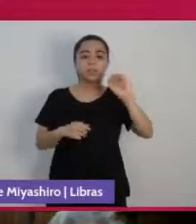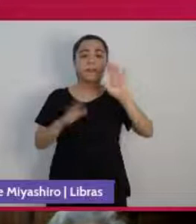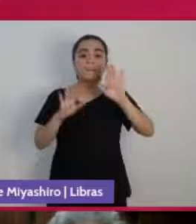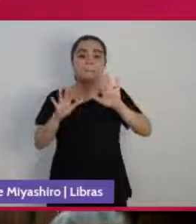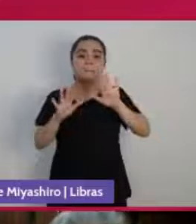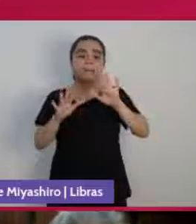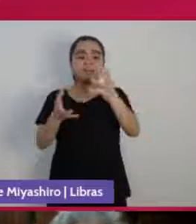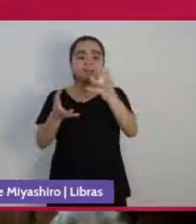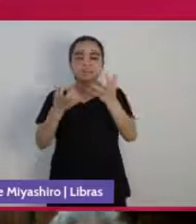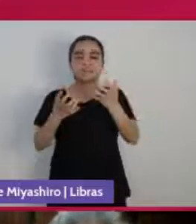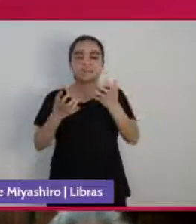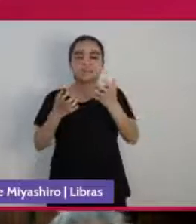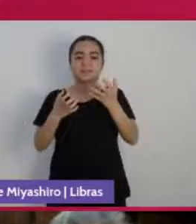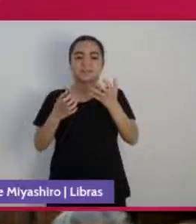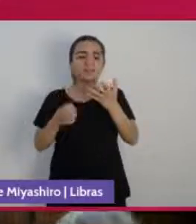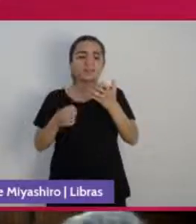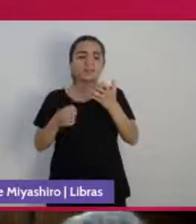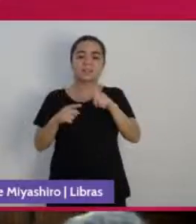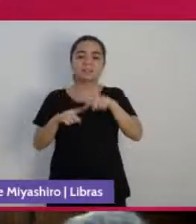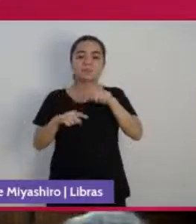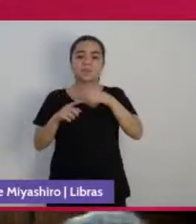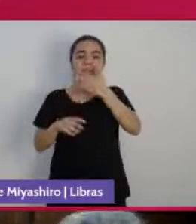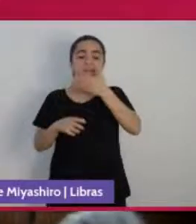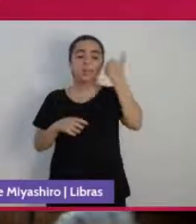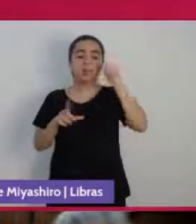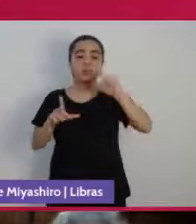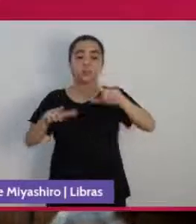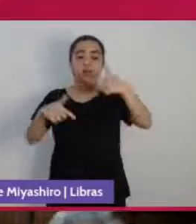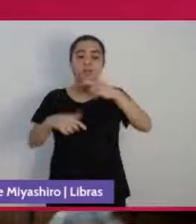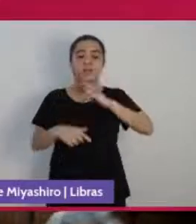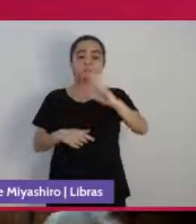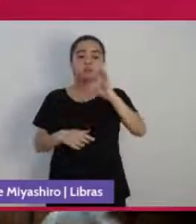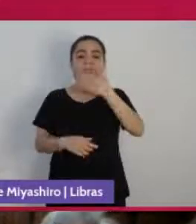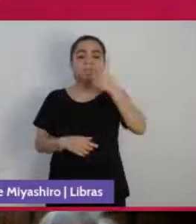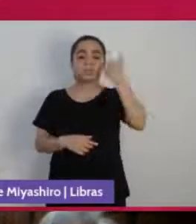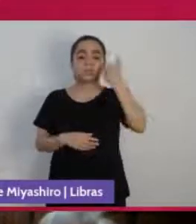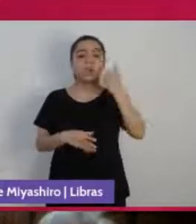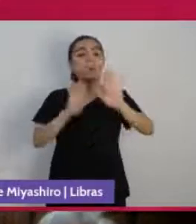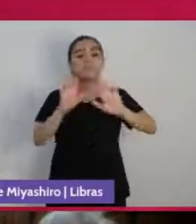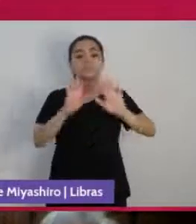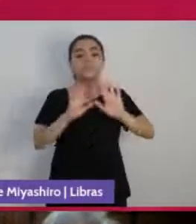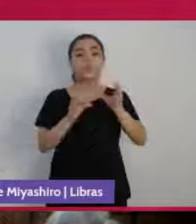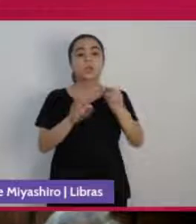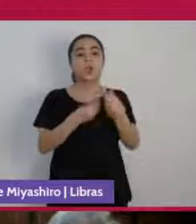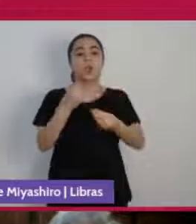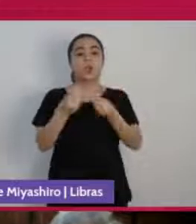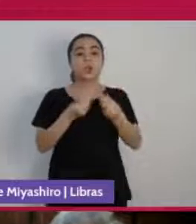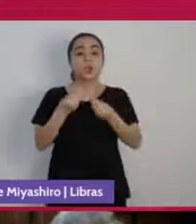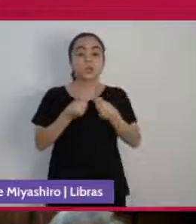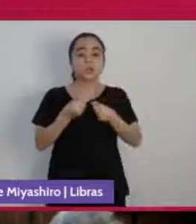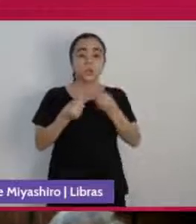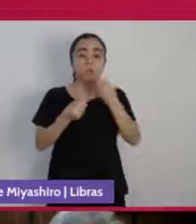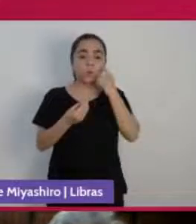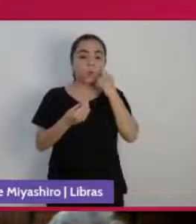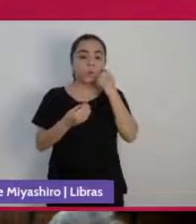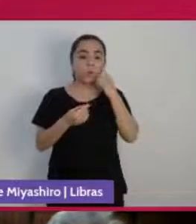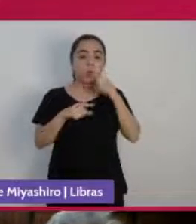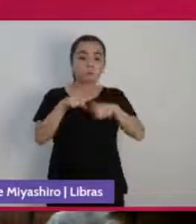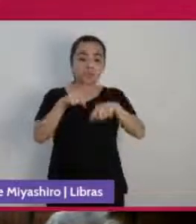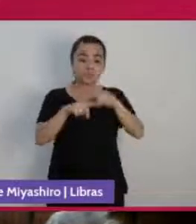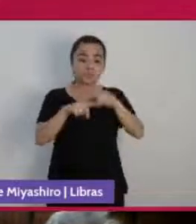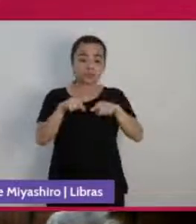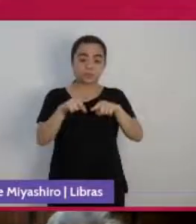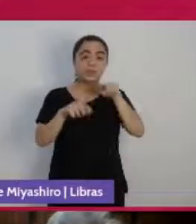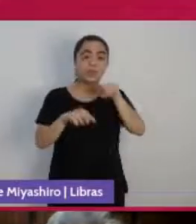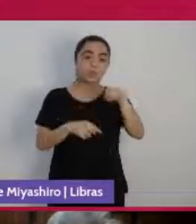o tipo de equipamento que a gente tem em mãos para poder tirar o mesmo proveito. Então, um equipamento